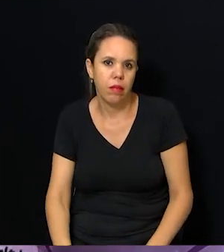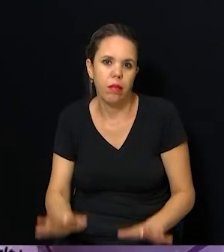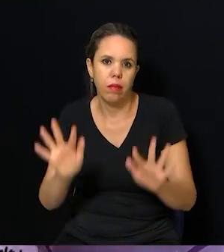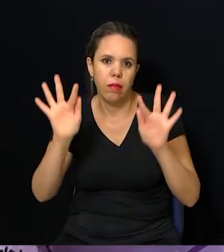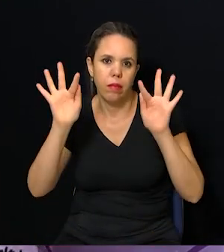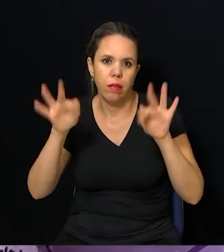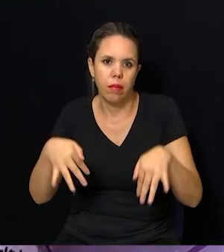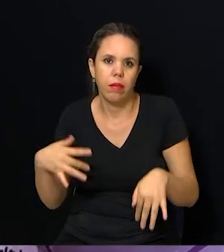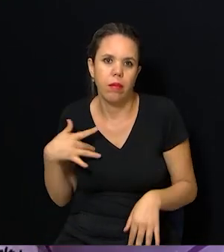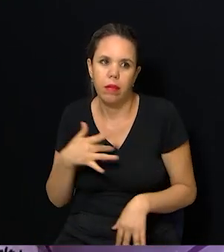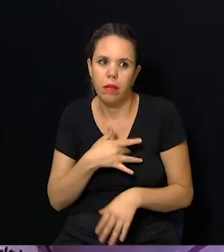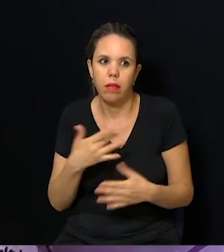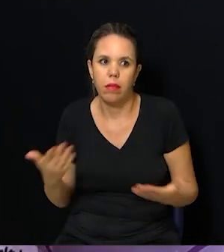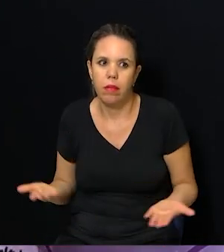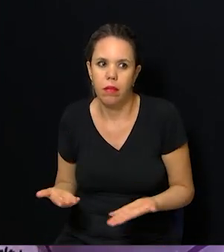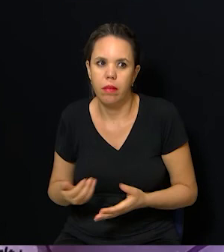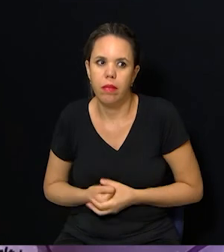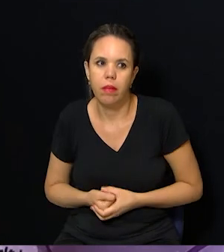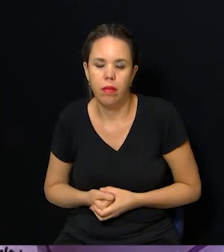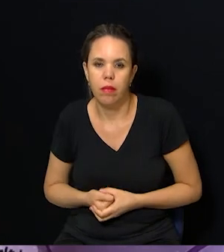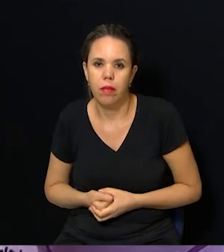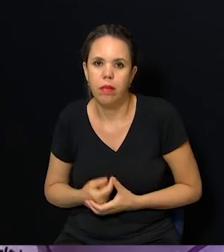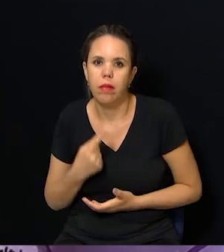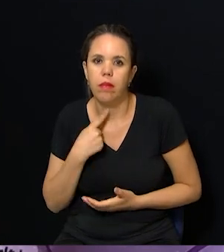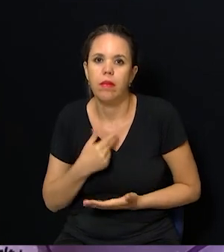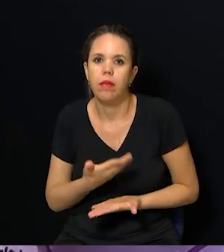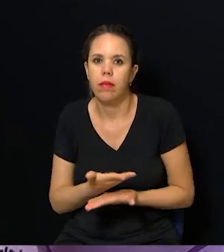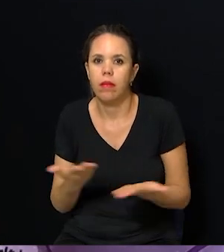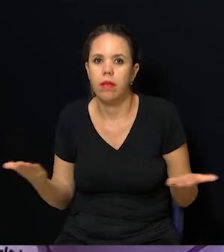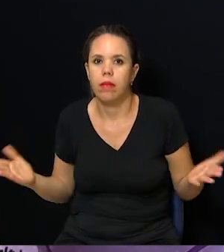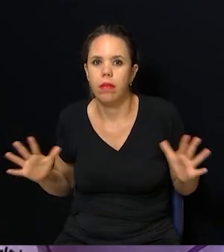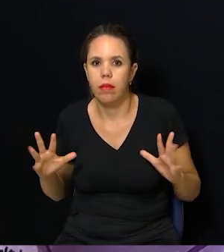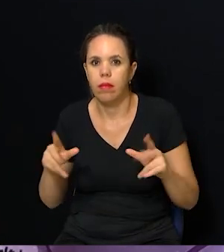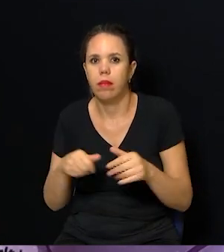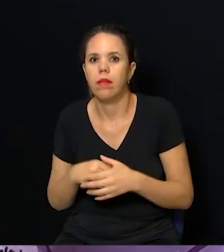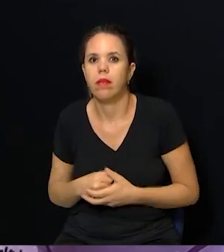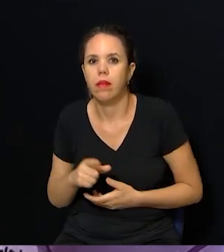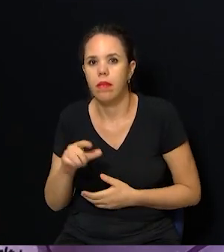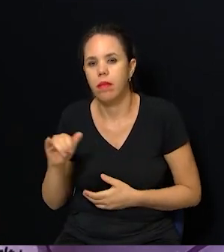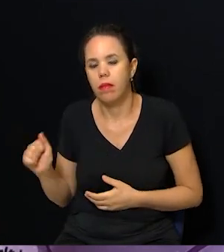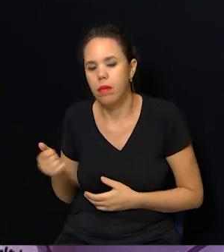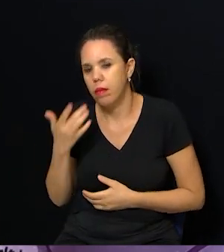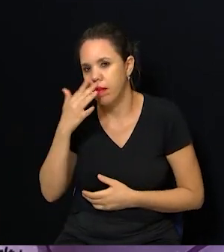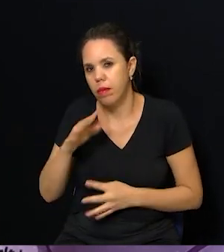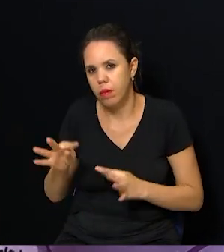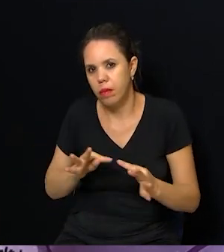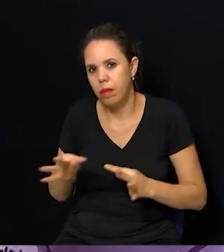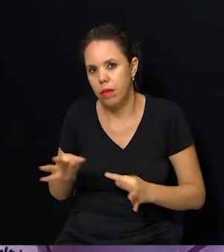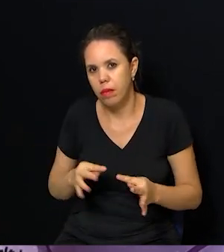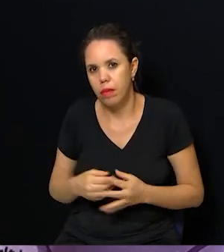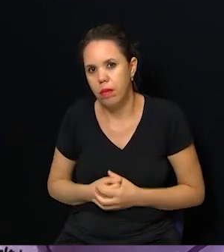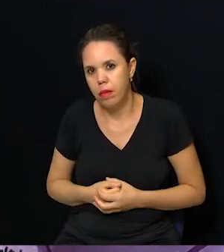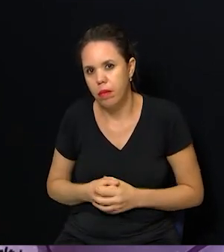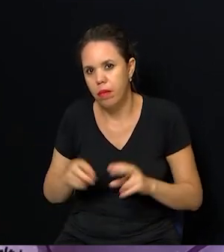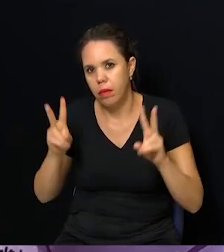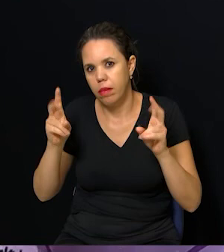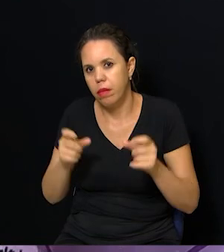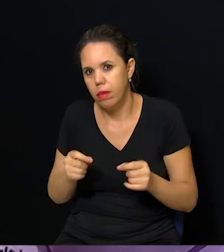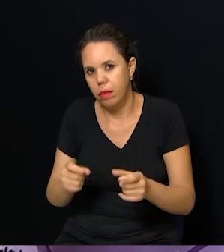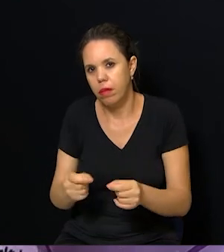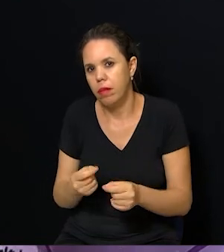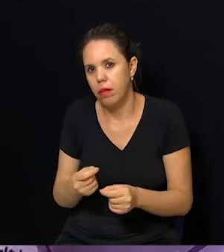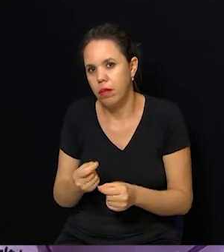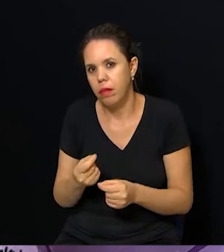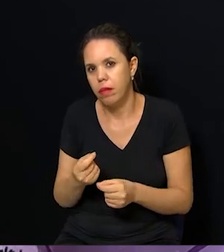assim a gente encerra o Saúde Agora de hoje, desejando à Lua e a todas as crianças que estão em tratamento em relação ao